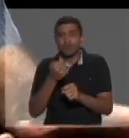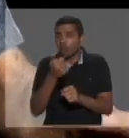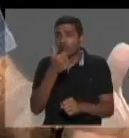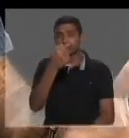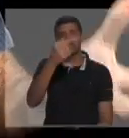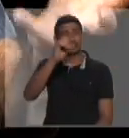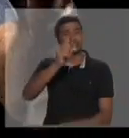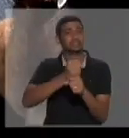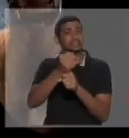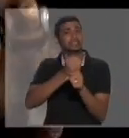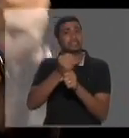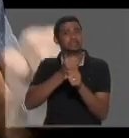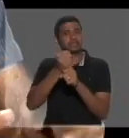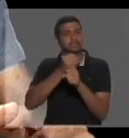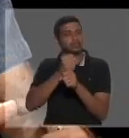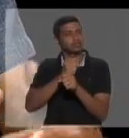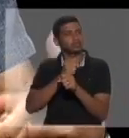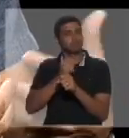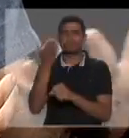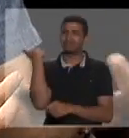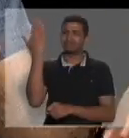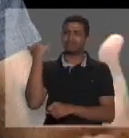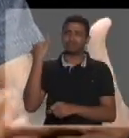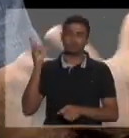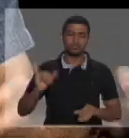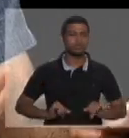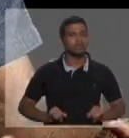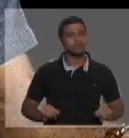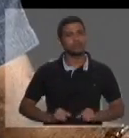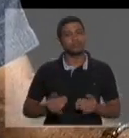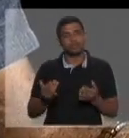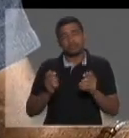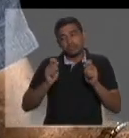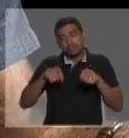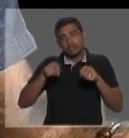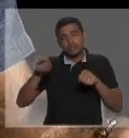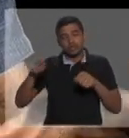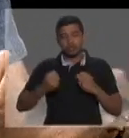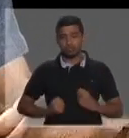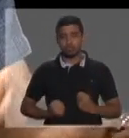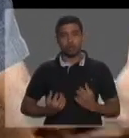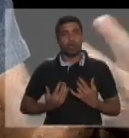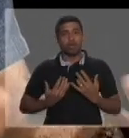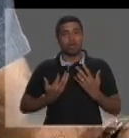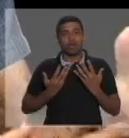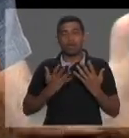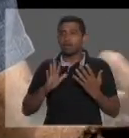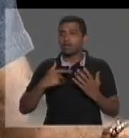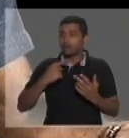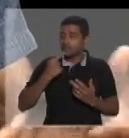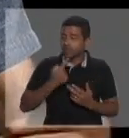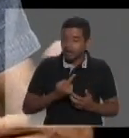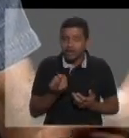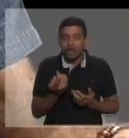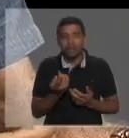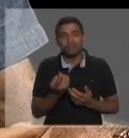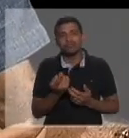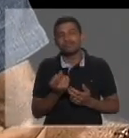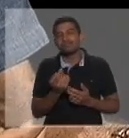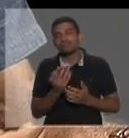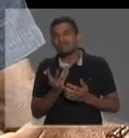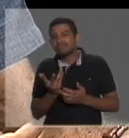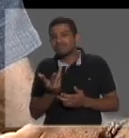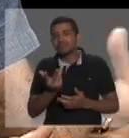70 anos submersa, pudessem aflorar dentro da possibilidade dele poder falar com o cuidado, com a dor